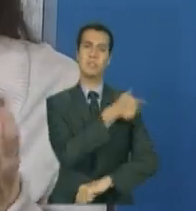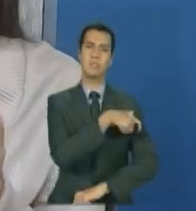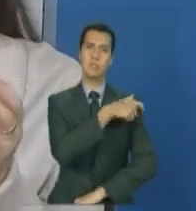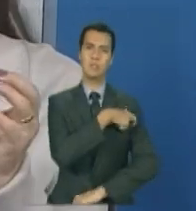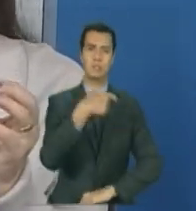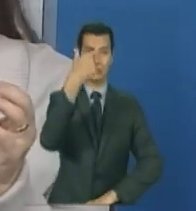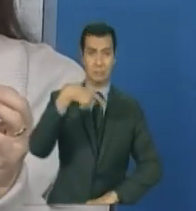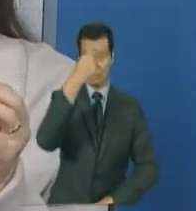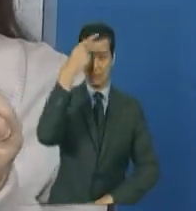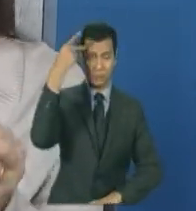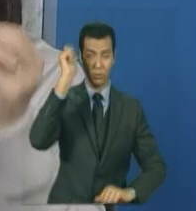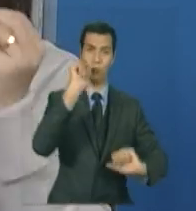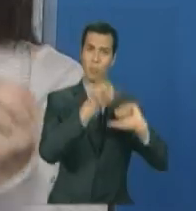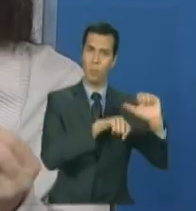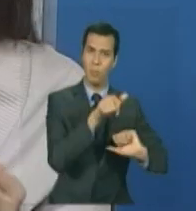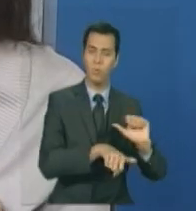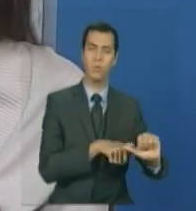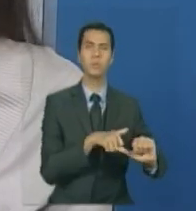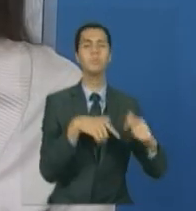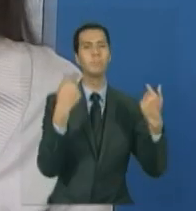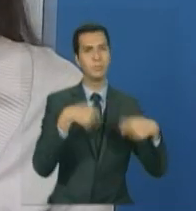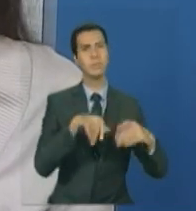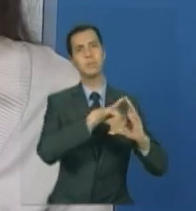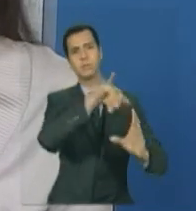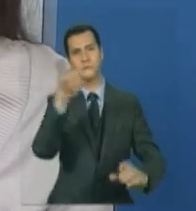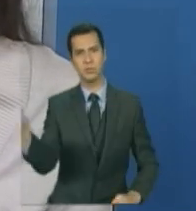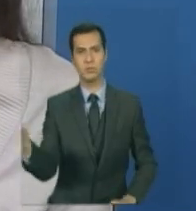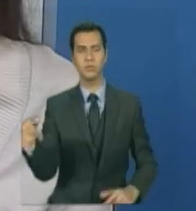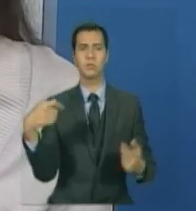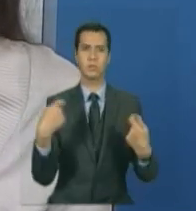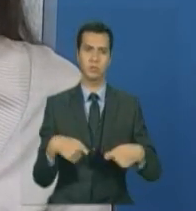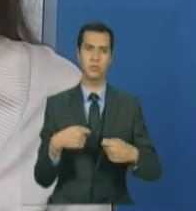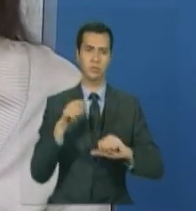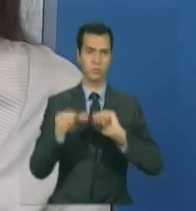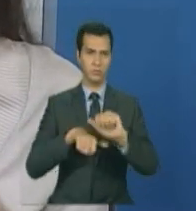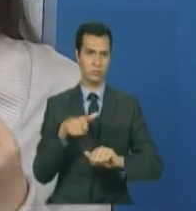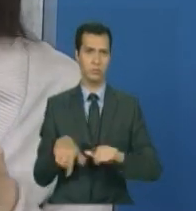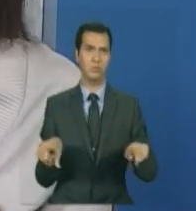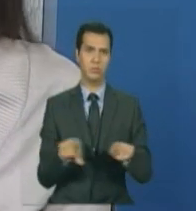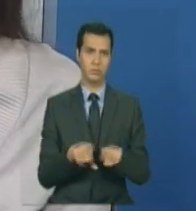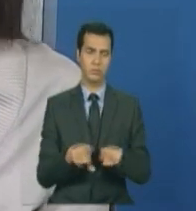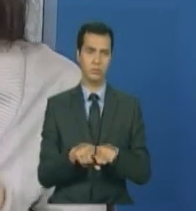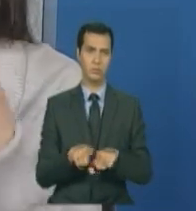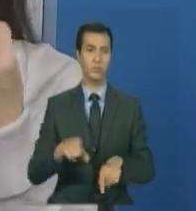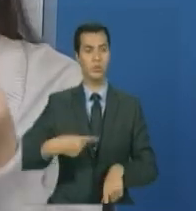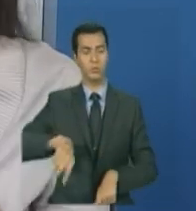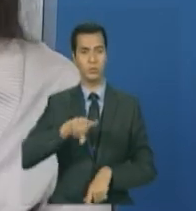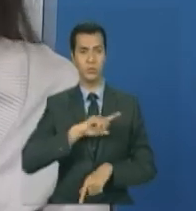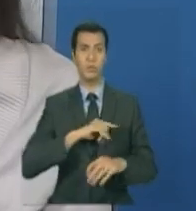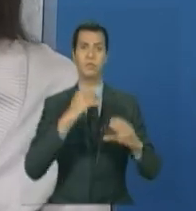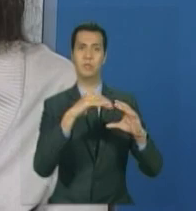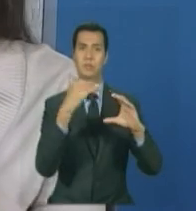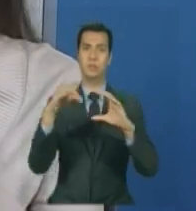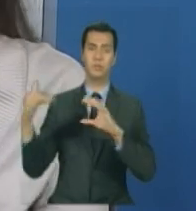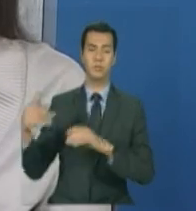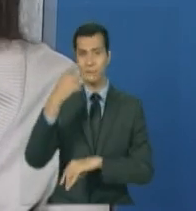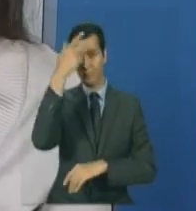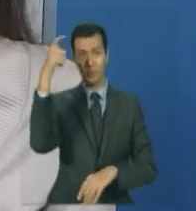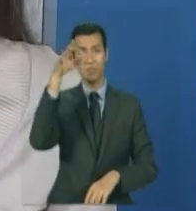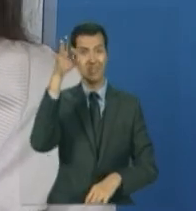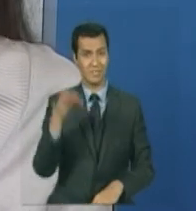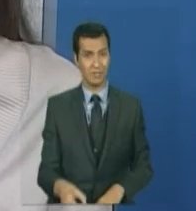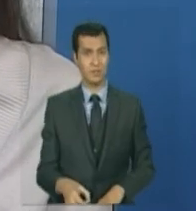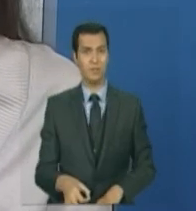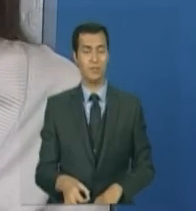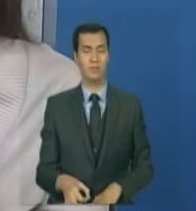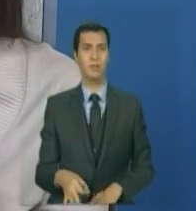comunica. Primeiro atualiza o CadSuas e comunica a coordenação da rede sua sobre essa atualização, para que a gente envie para a pessoa correta e para o e-mail correto